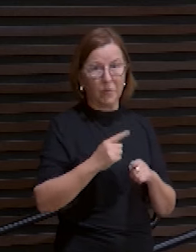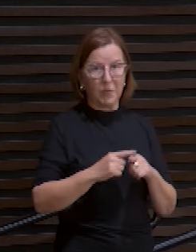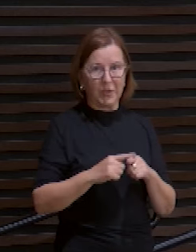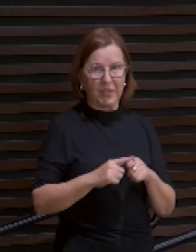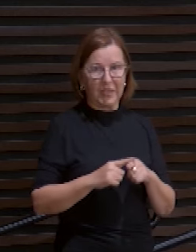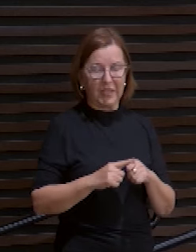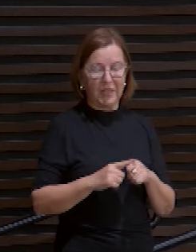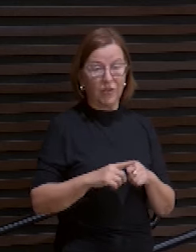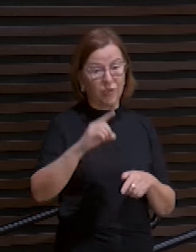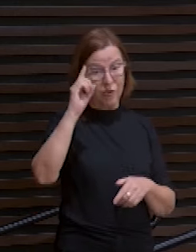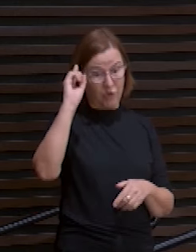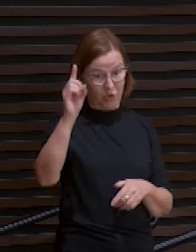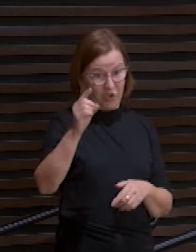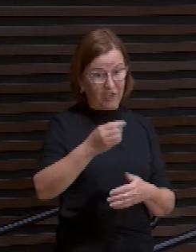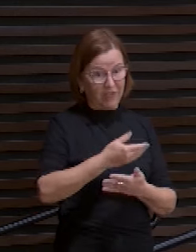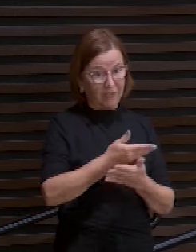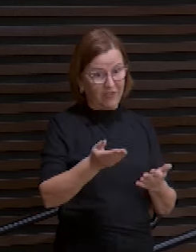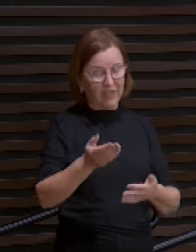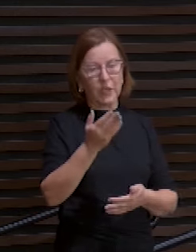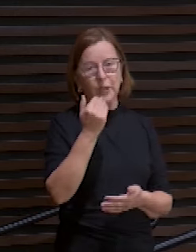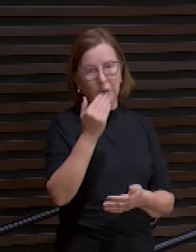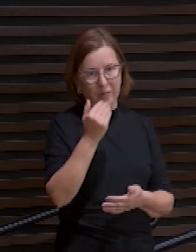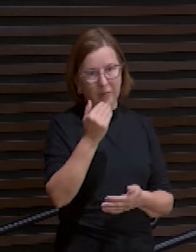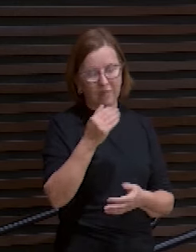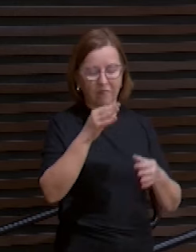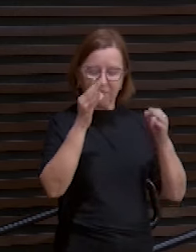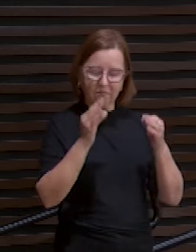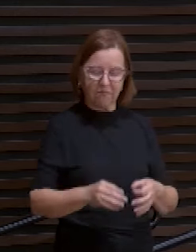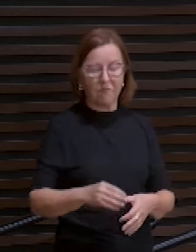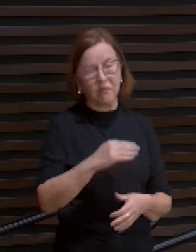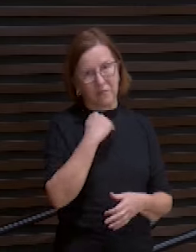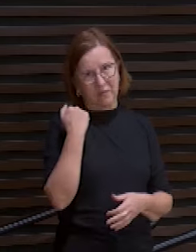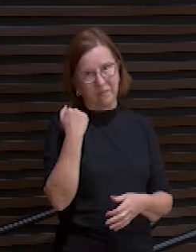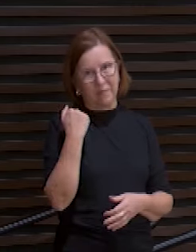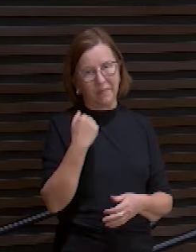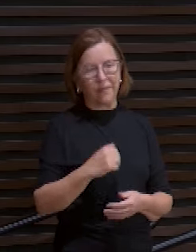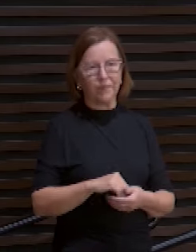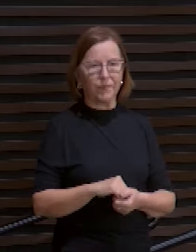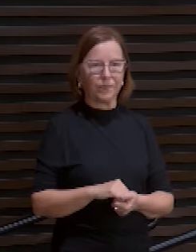dia que dela comeres certamente morrerás